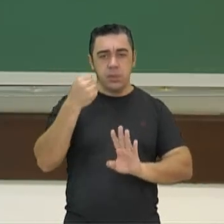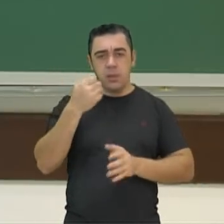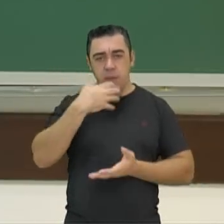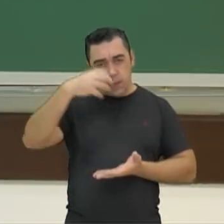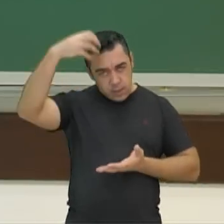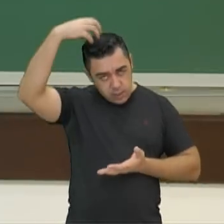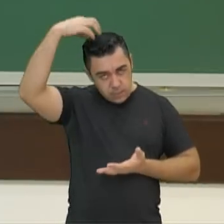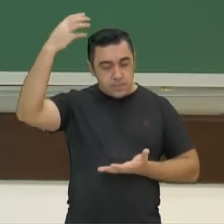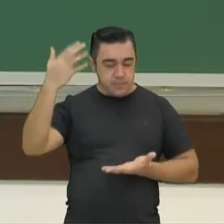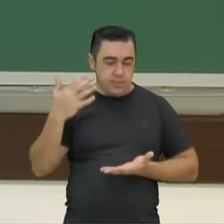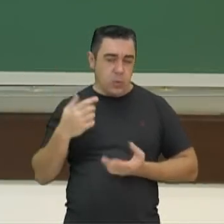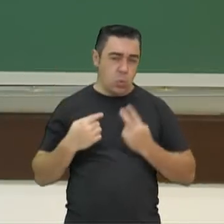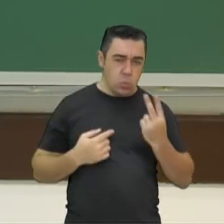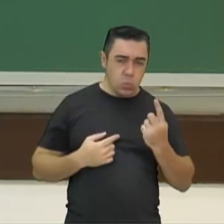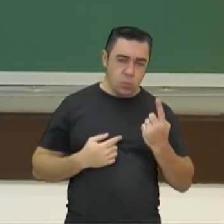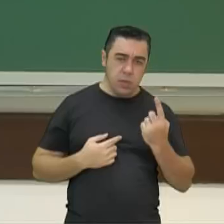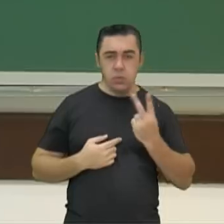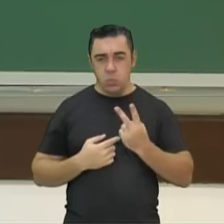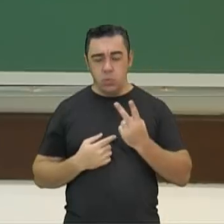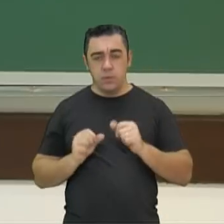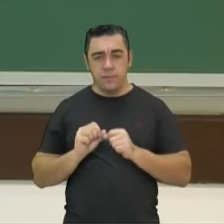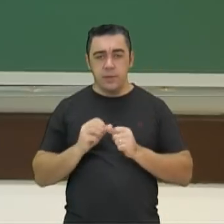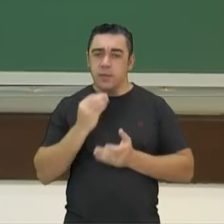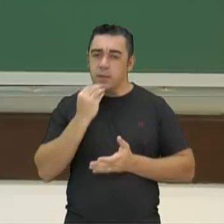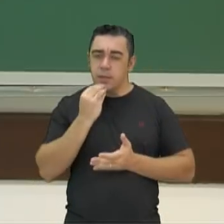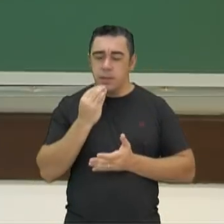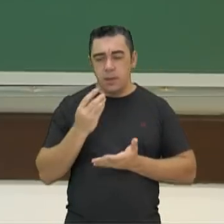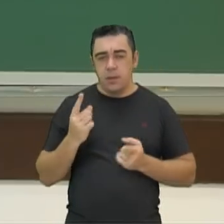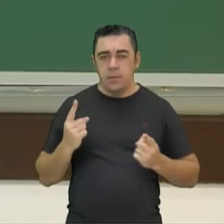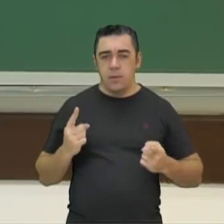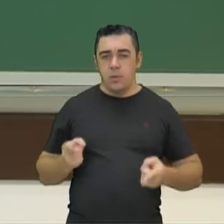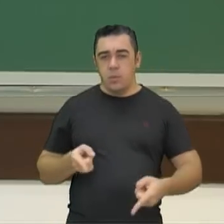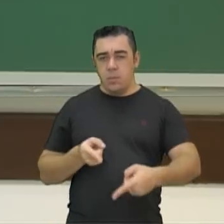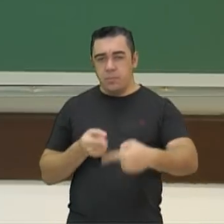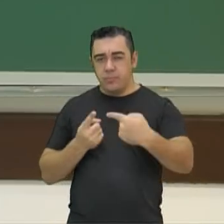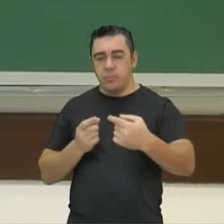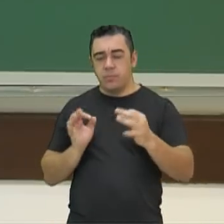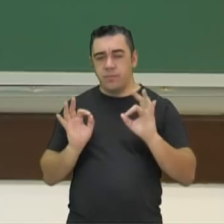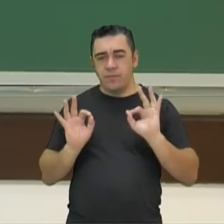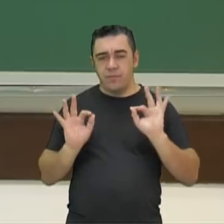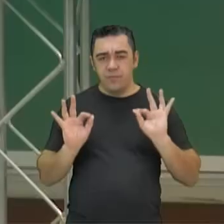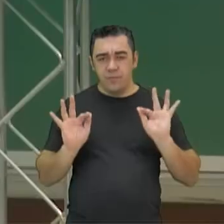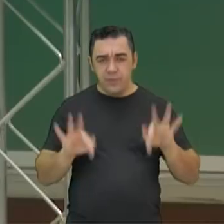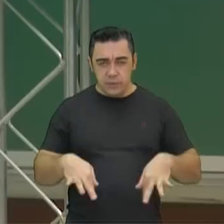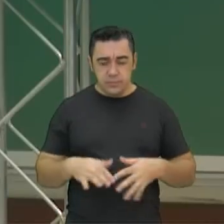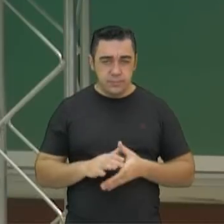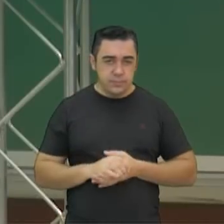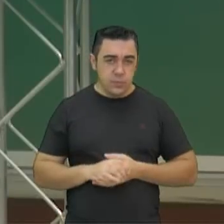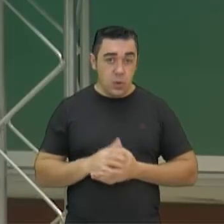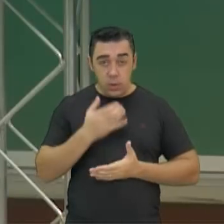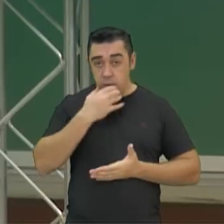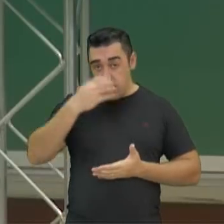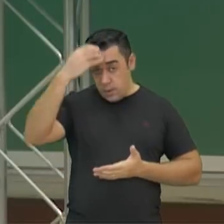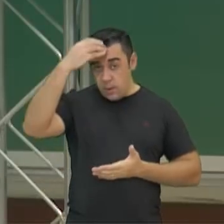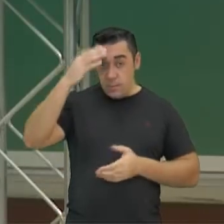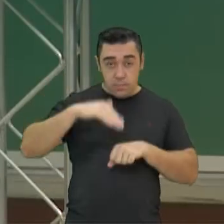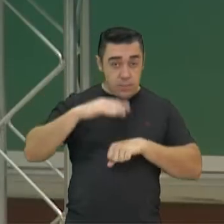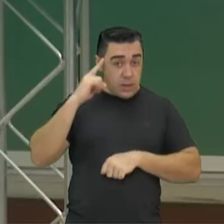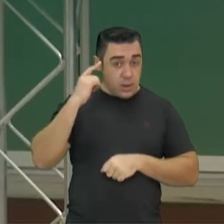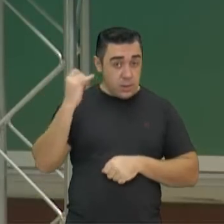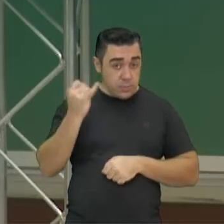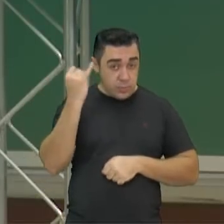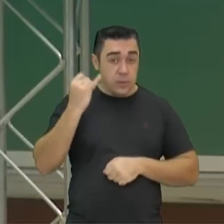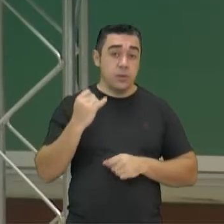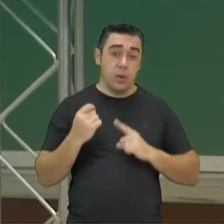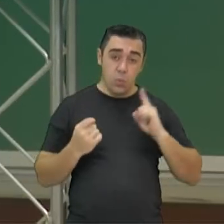duas peças, para que você faça o checkmate. O rei é a peça mais importante do jogo. Um para os brancos e